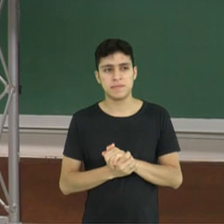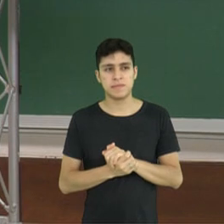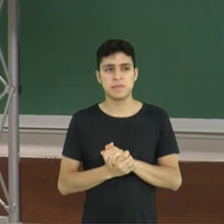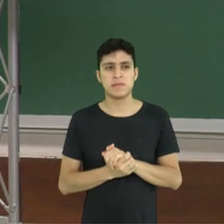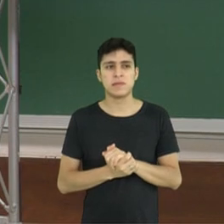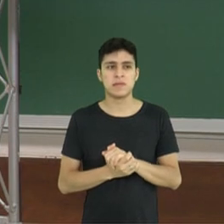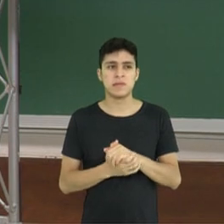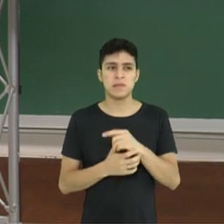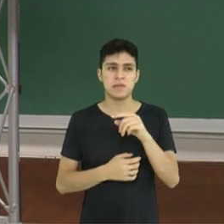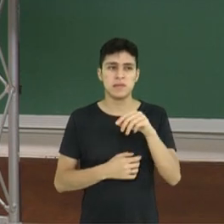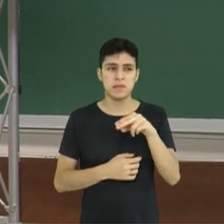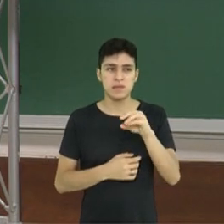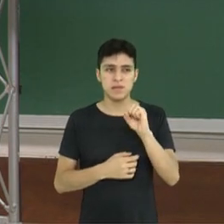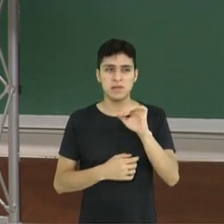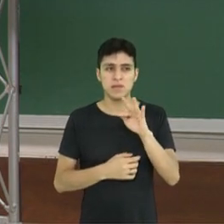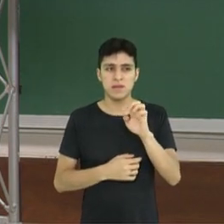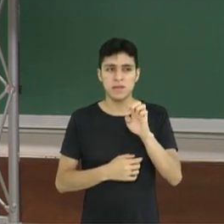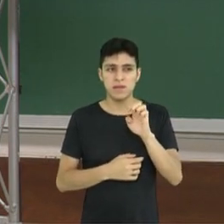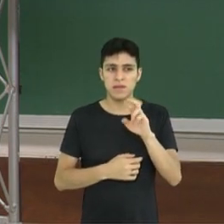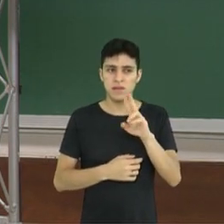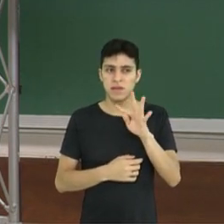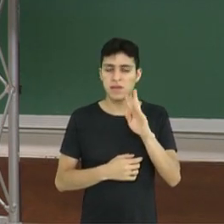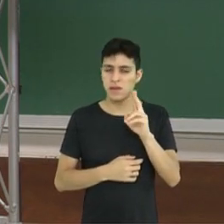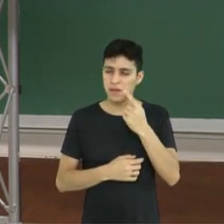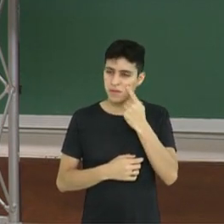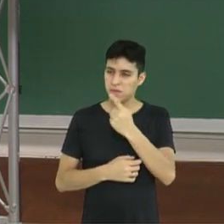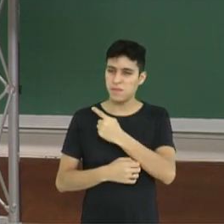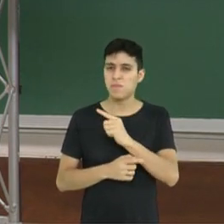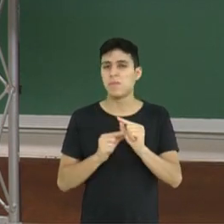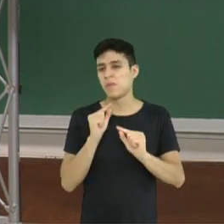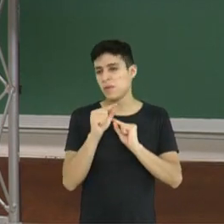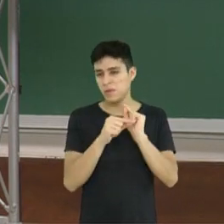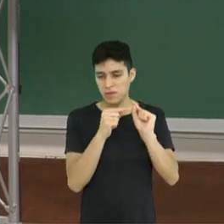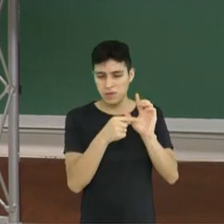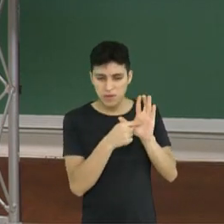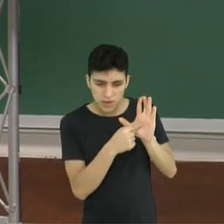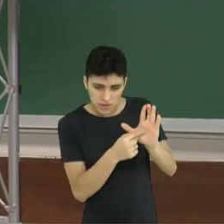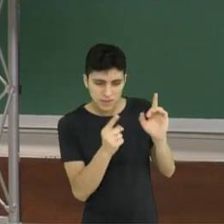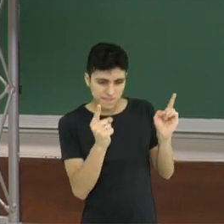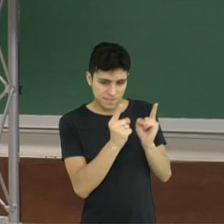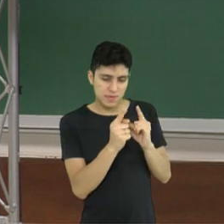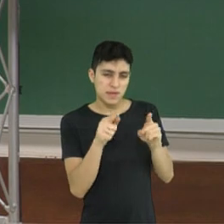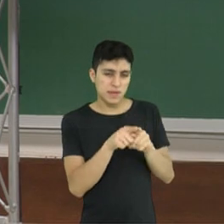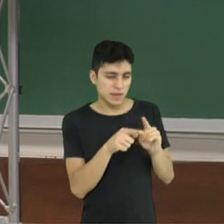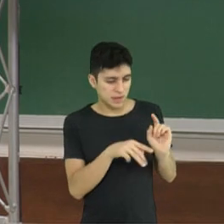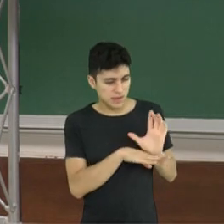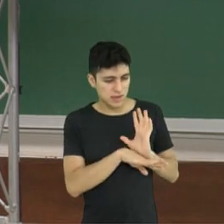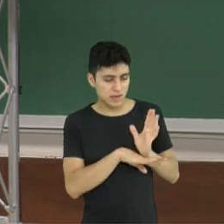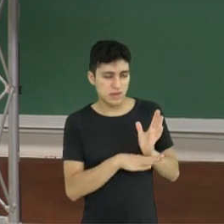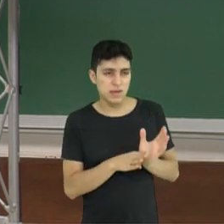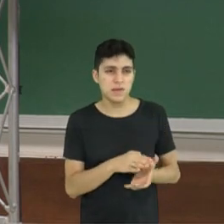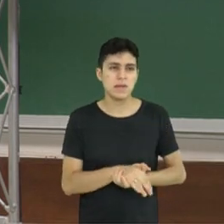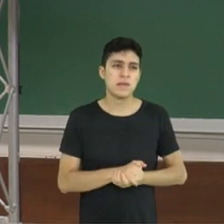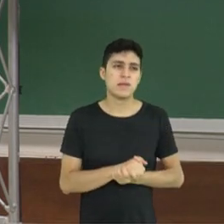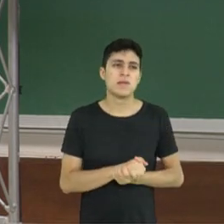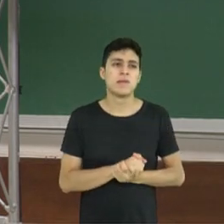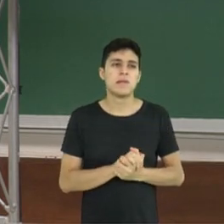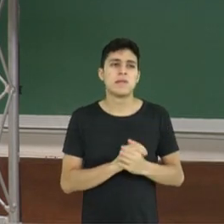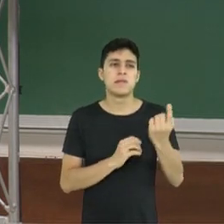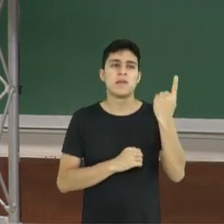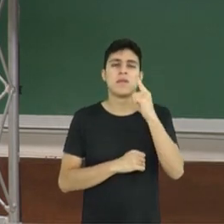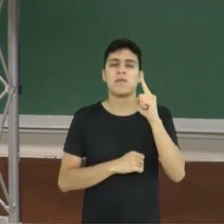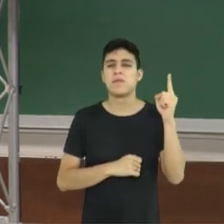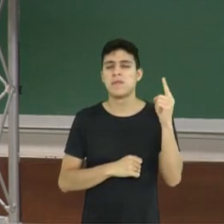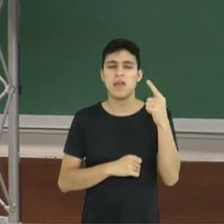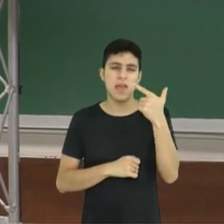nosferatus que a turnor é que a gente passou também o vídeo do Fritz Lang né e o nosferatus e a